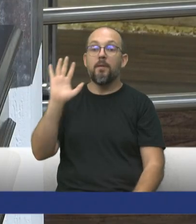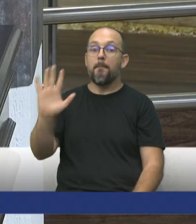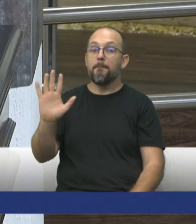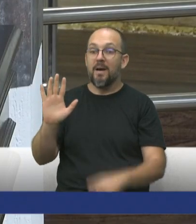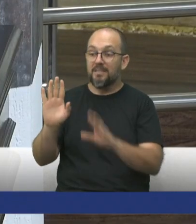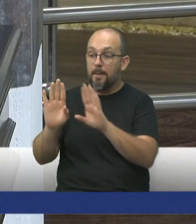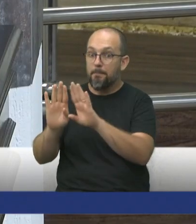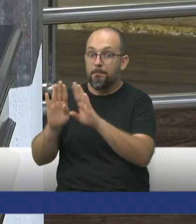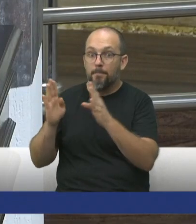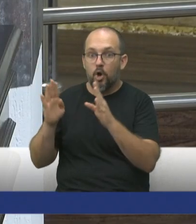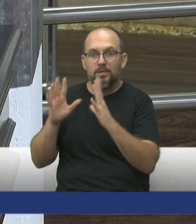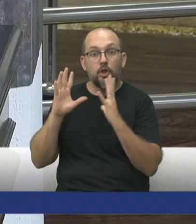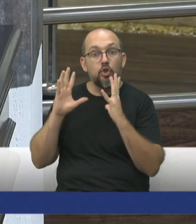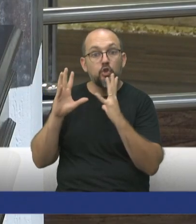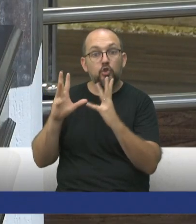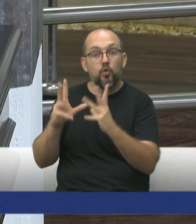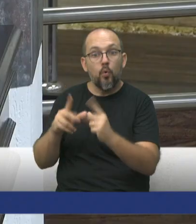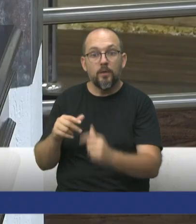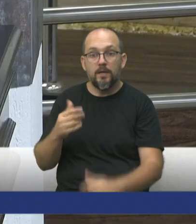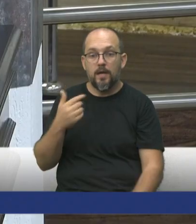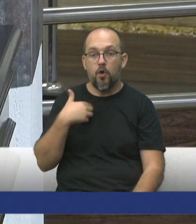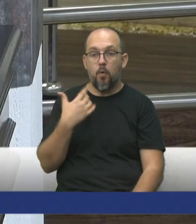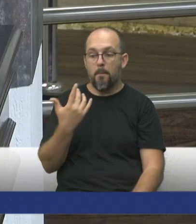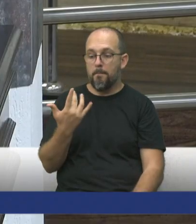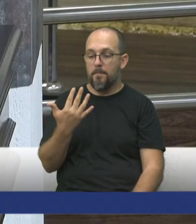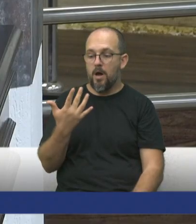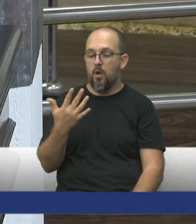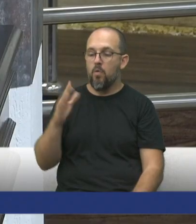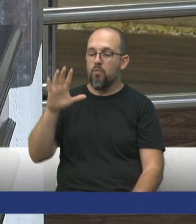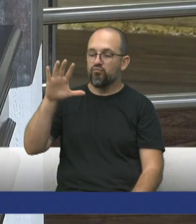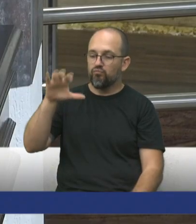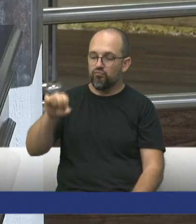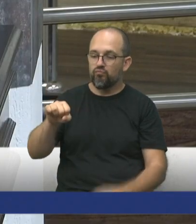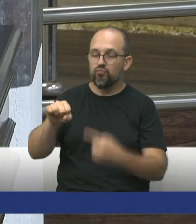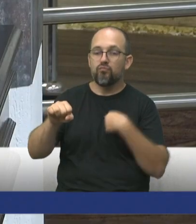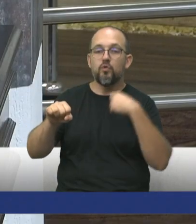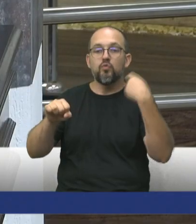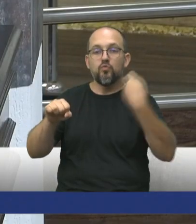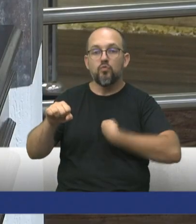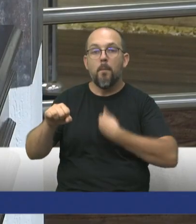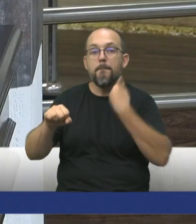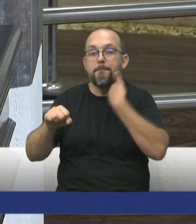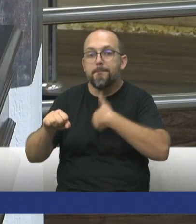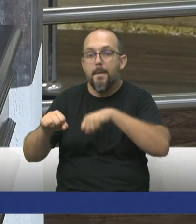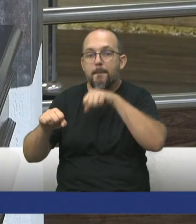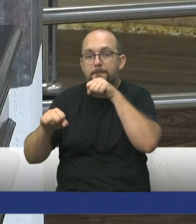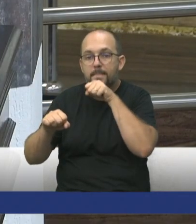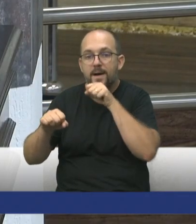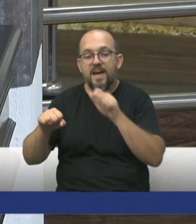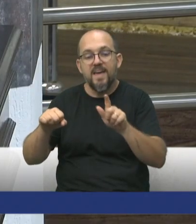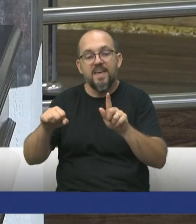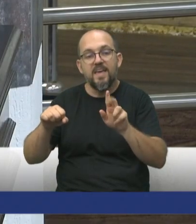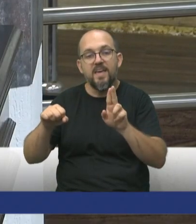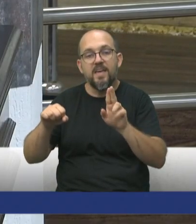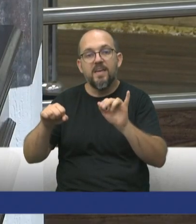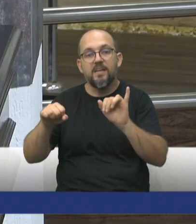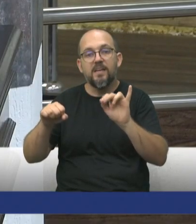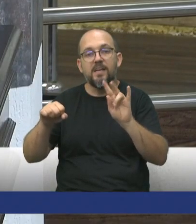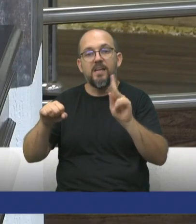eu abro colocando a mão na porta como mãe do Guilherme Ribeiro. E como filha da Dona